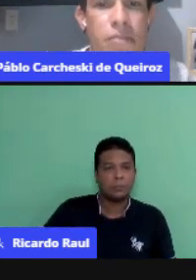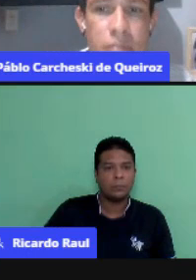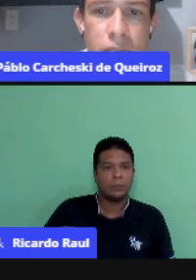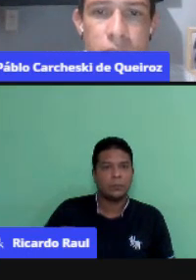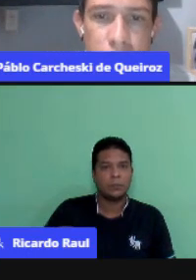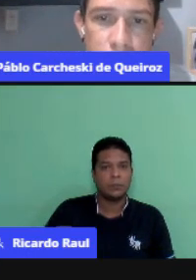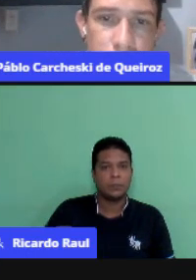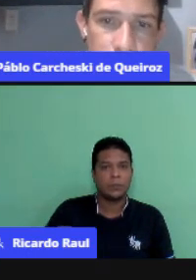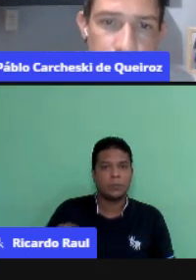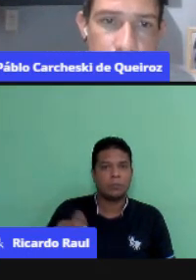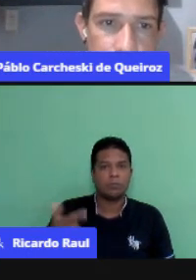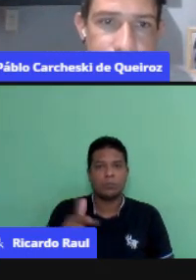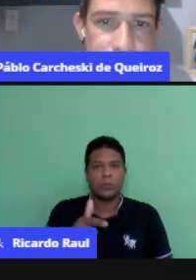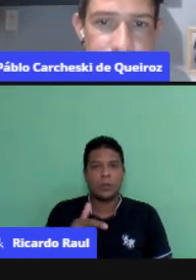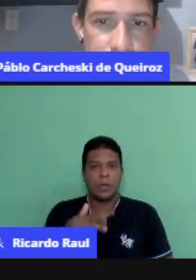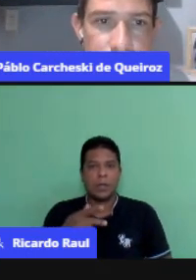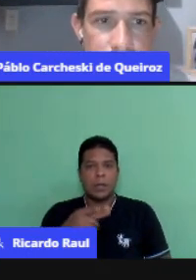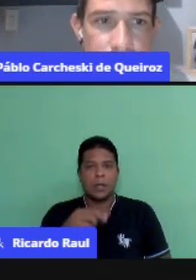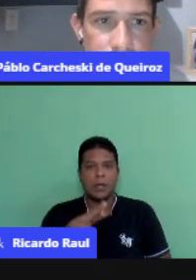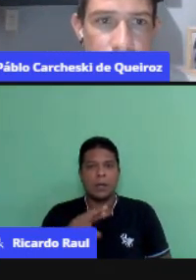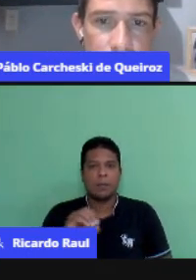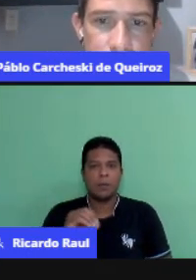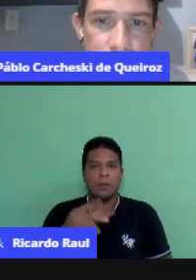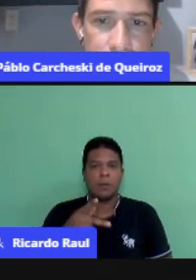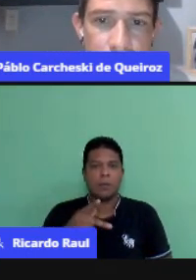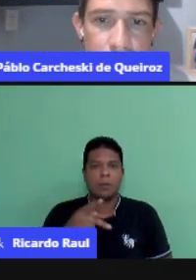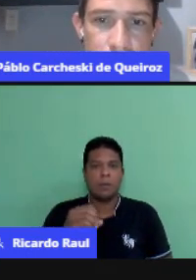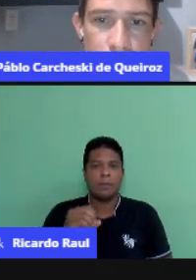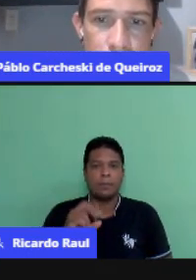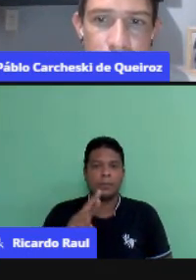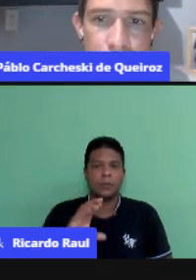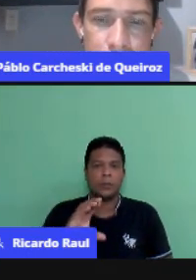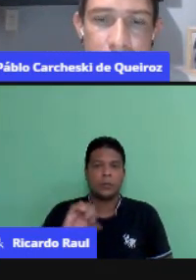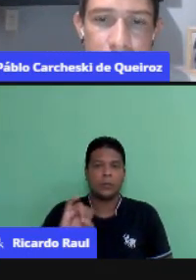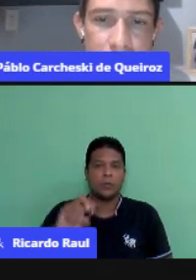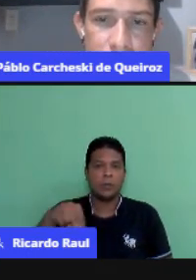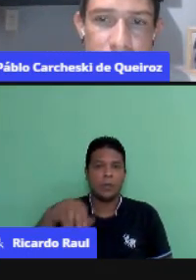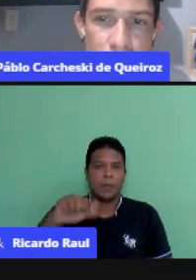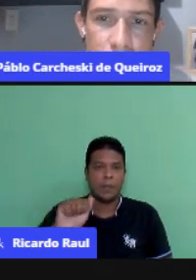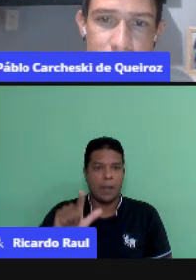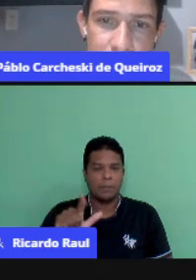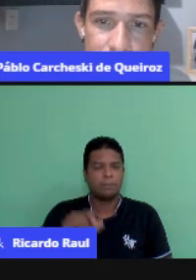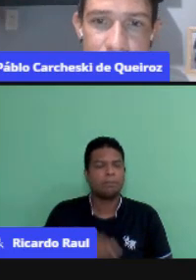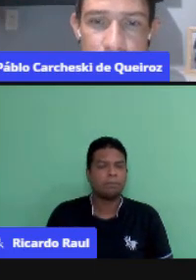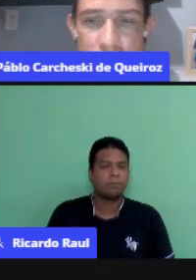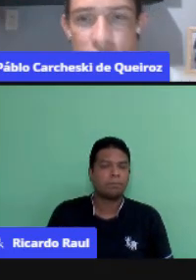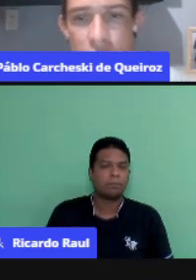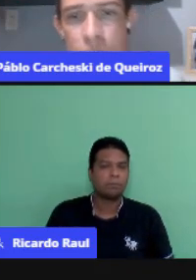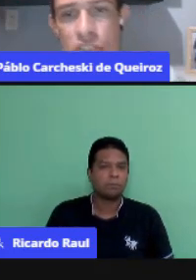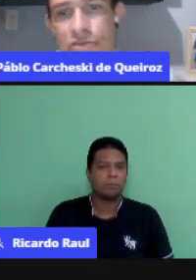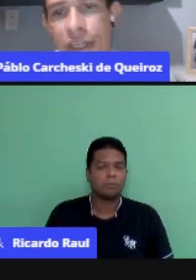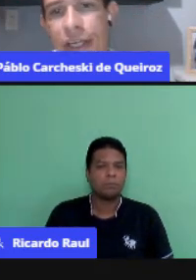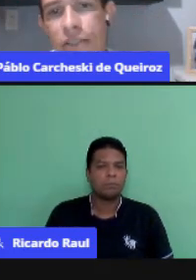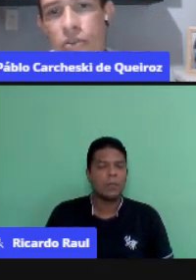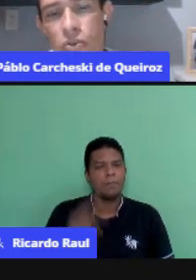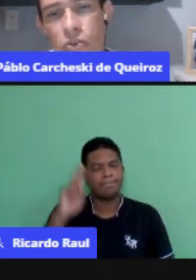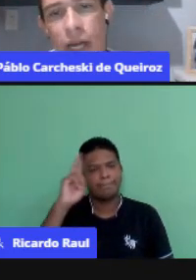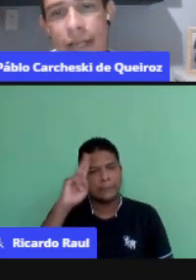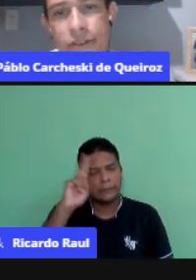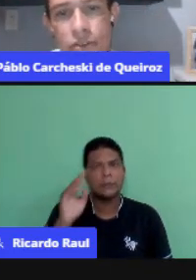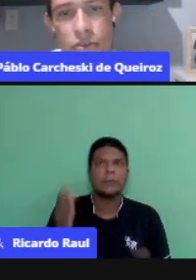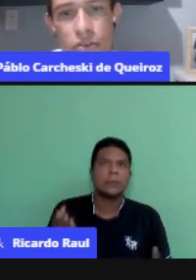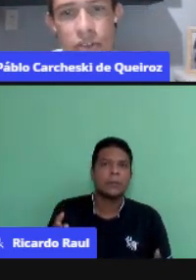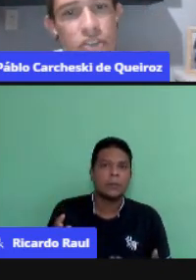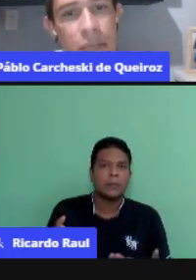é proporcional, que não há essa proporcionalidade. Ok. Então, bem lembrado, Aguinaldo, até esse exemplo que a gente acabou de ver aí